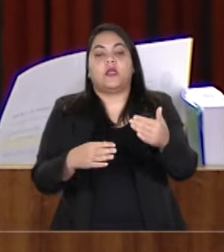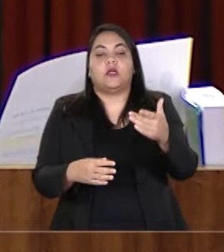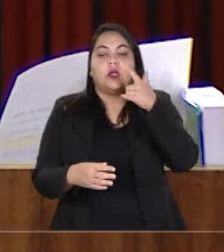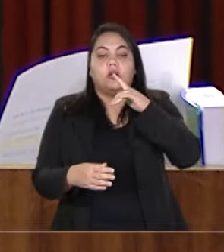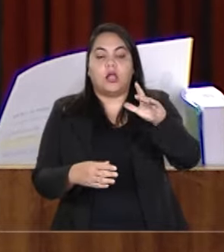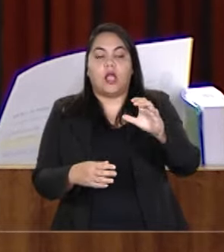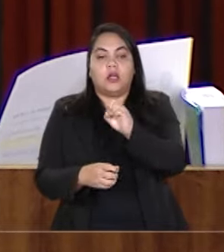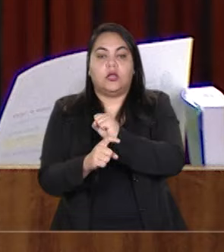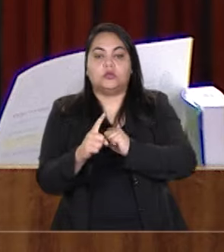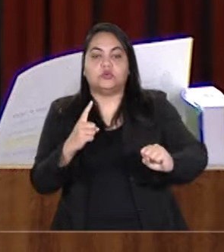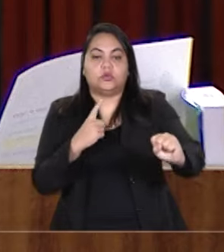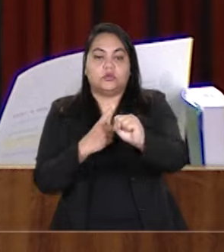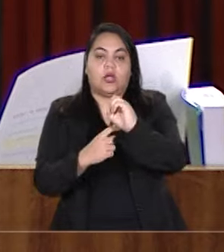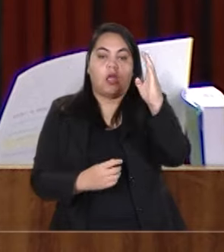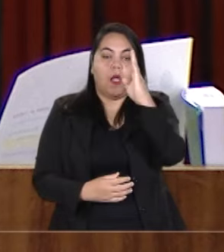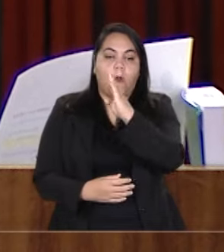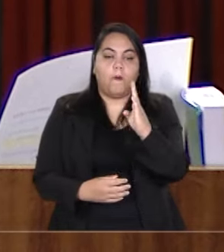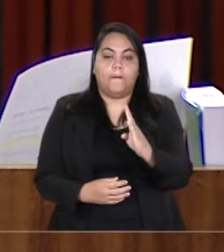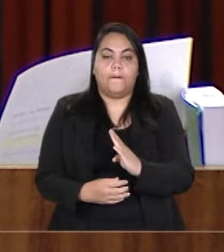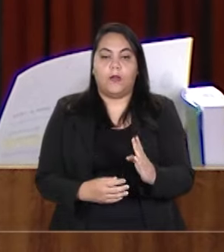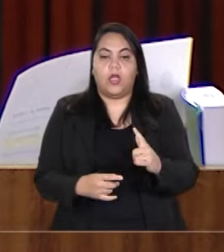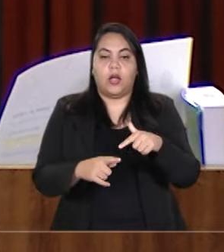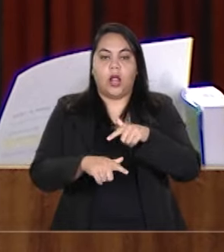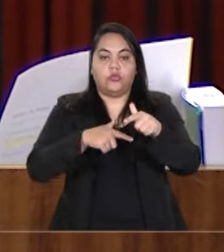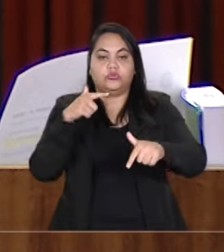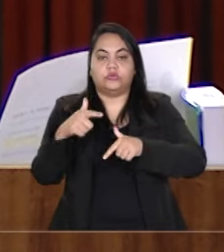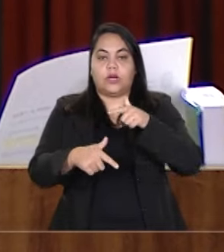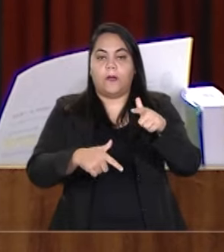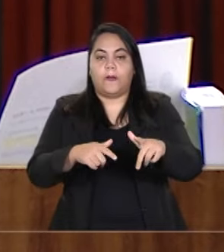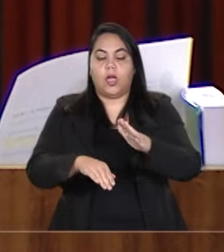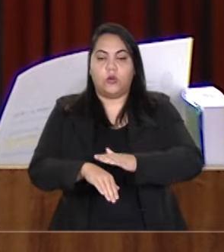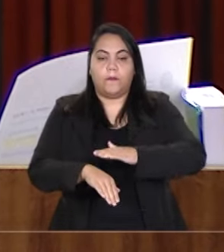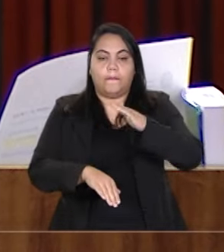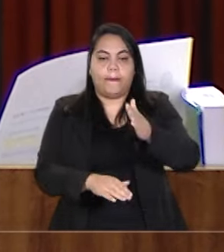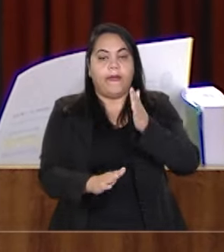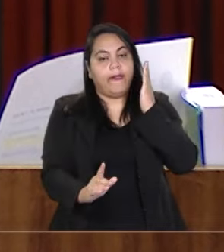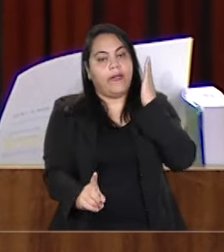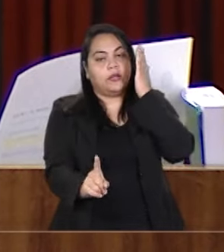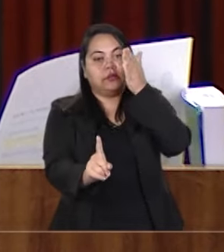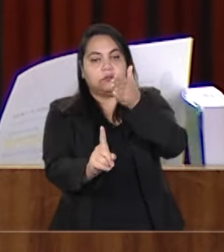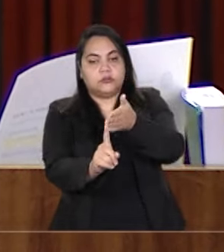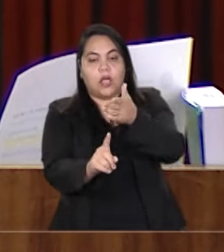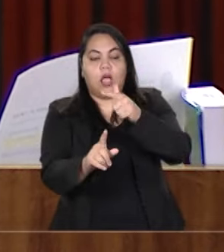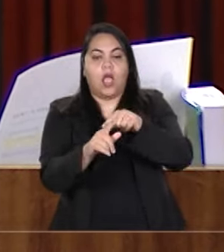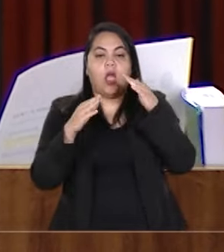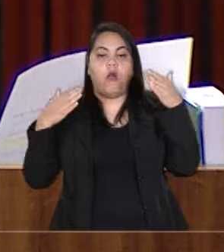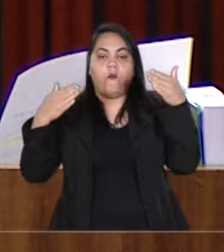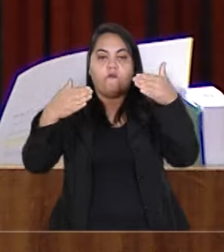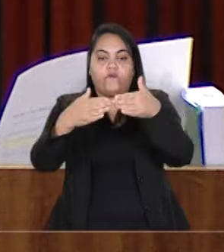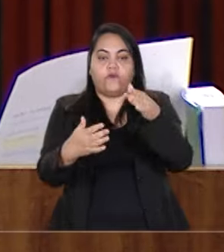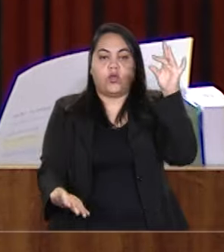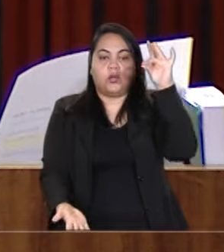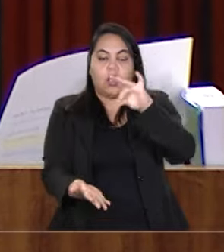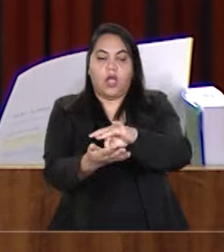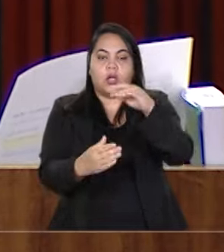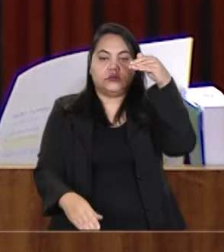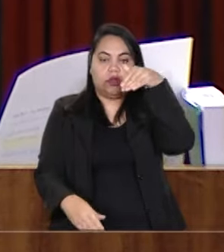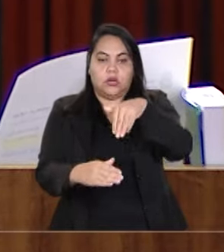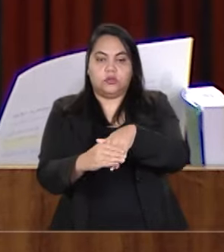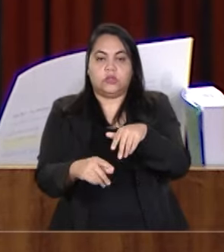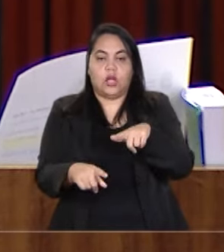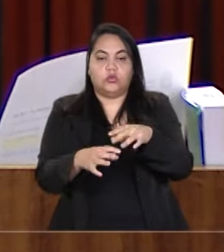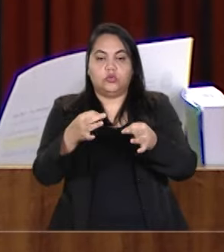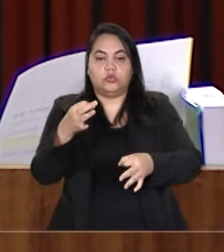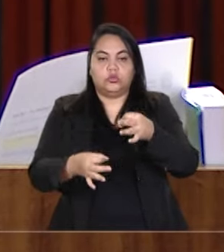sociedade brasileira um trabalho mais fecundo, direcionado, focado exatamente na realização das eleições. Os julgamentos